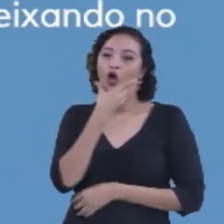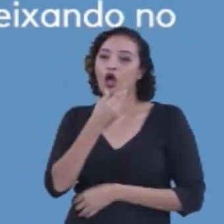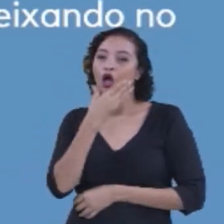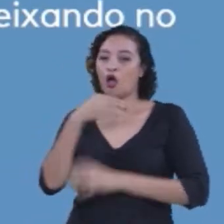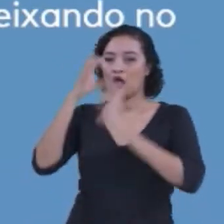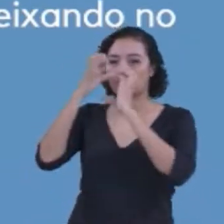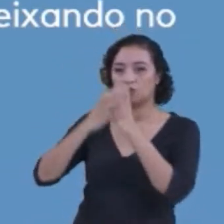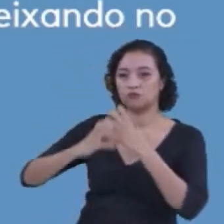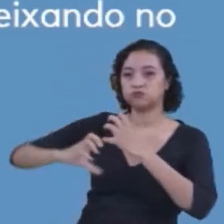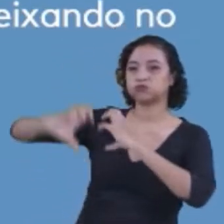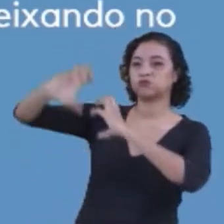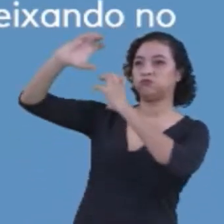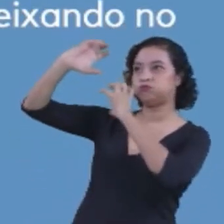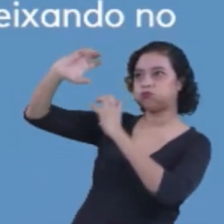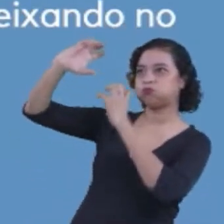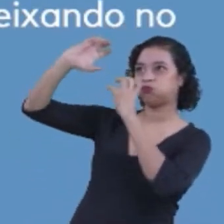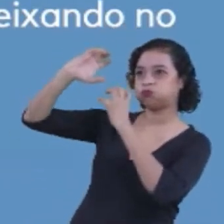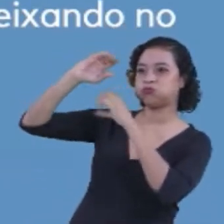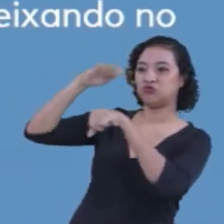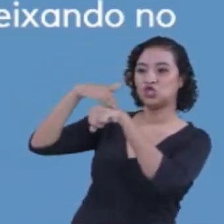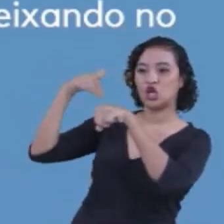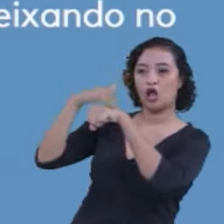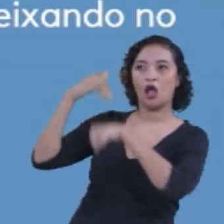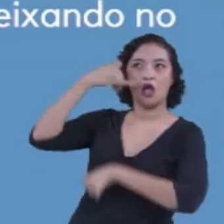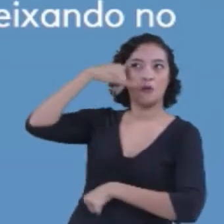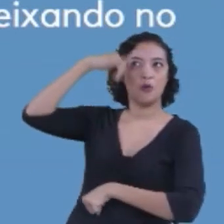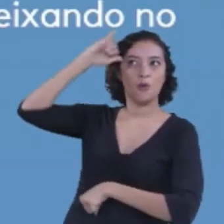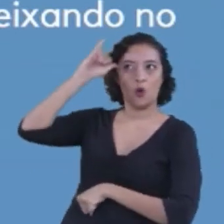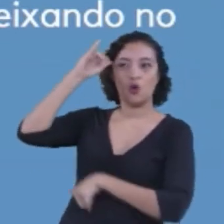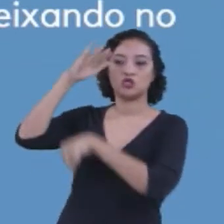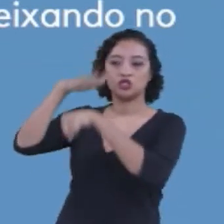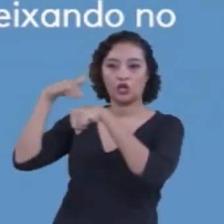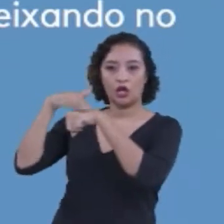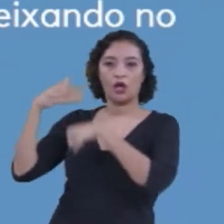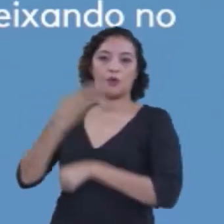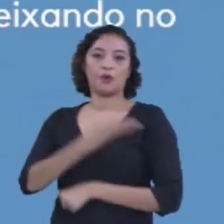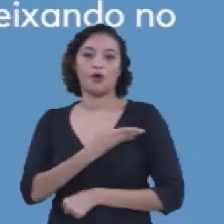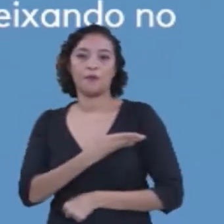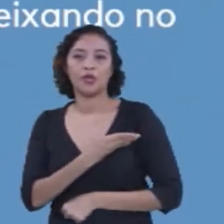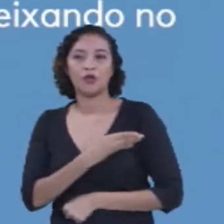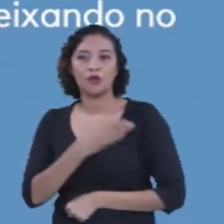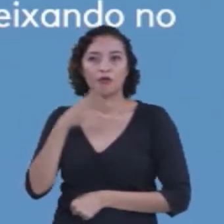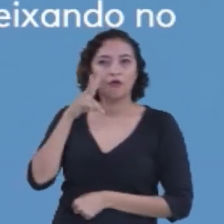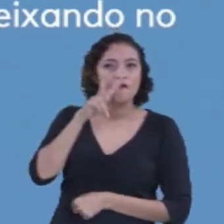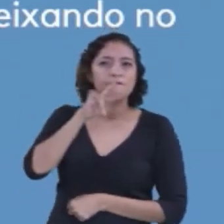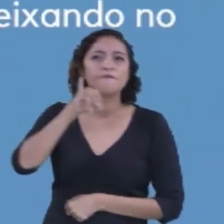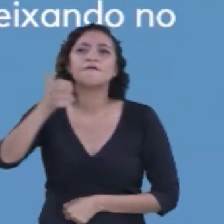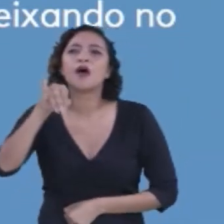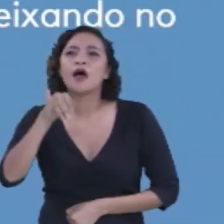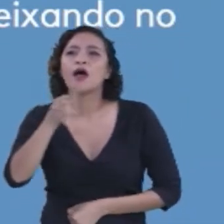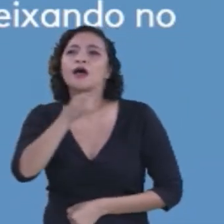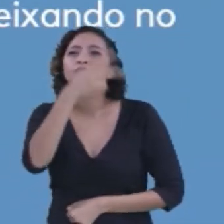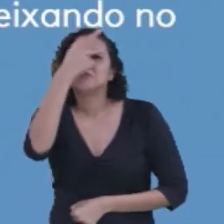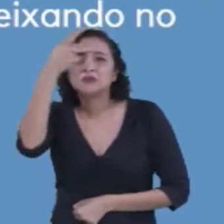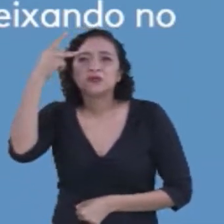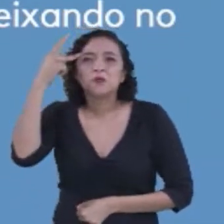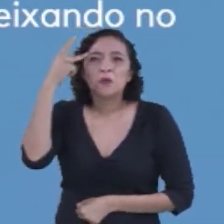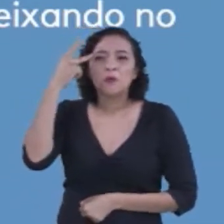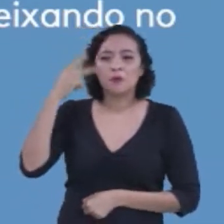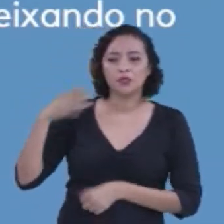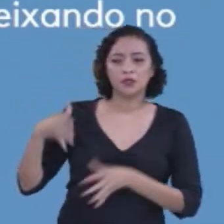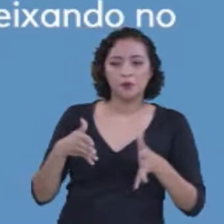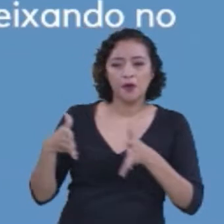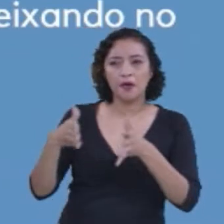gado. Toque de saída, toque de entrada, lá vão eles, deixando no estradão as marcas de